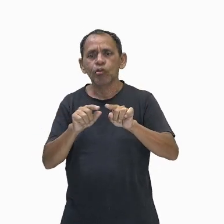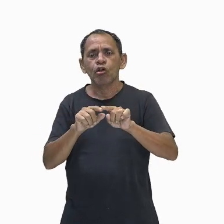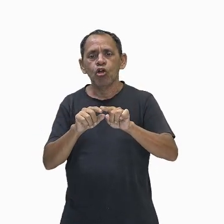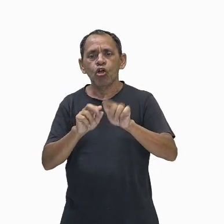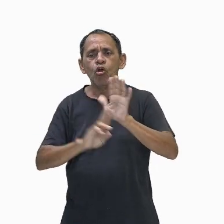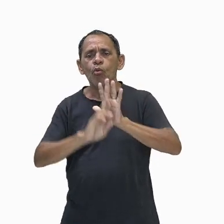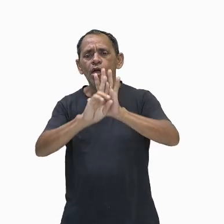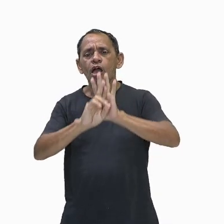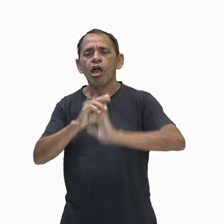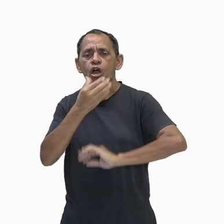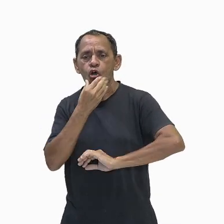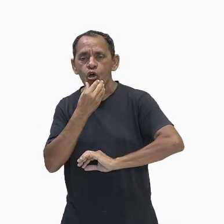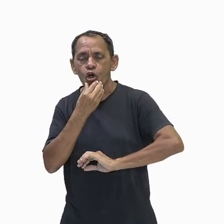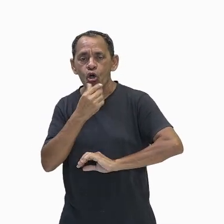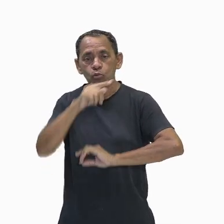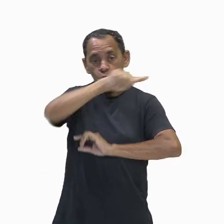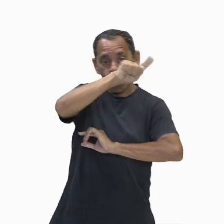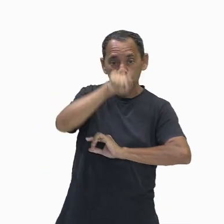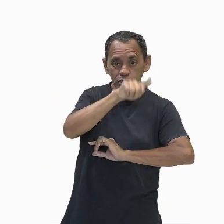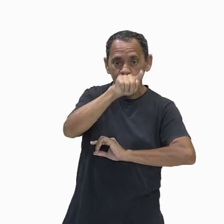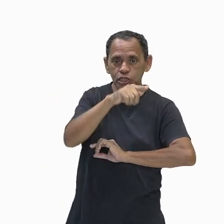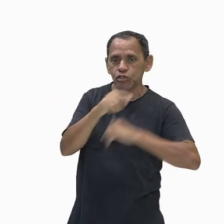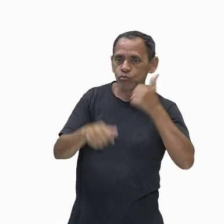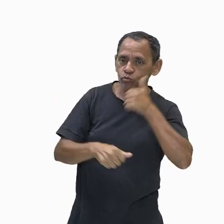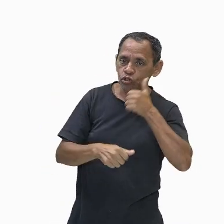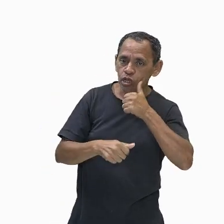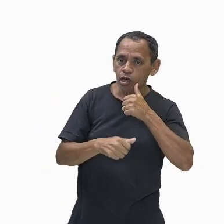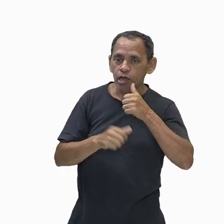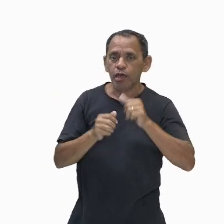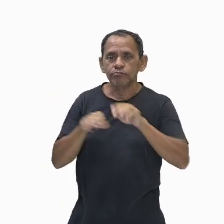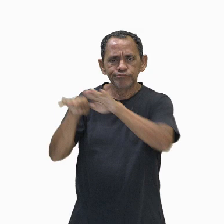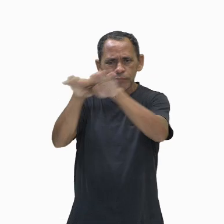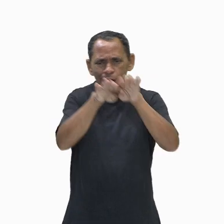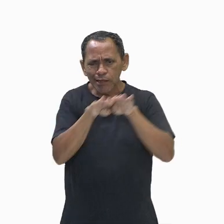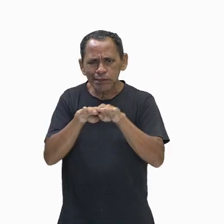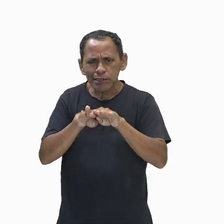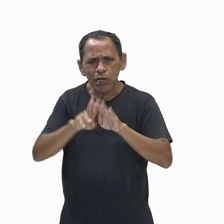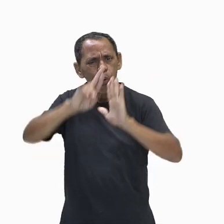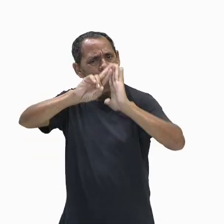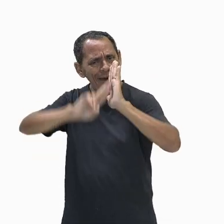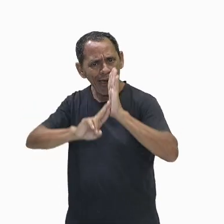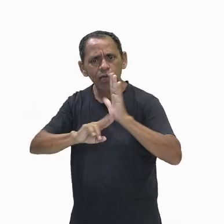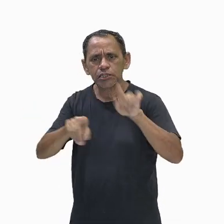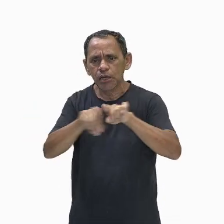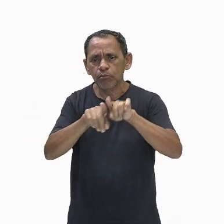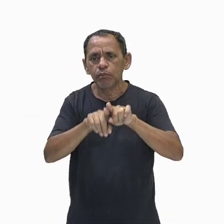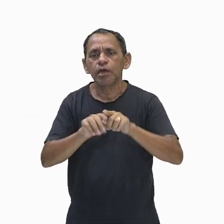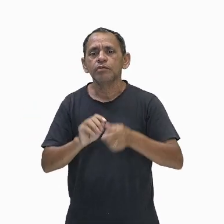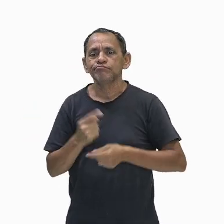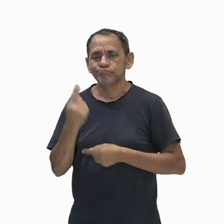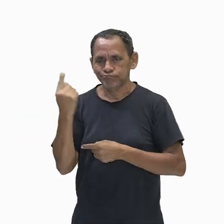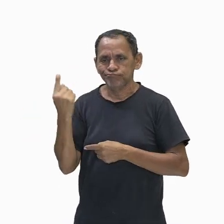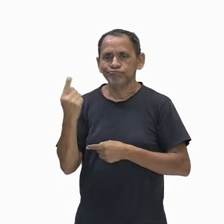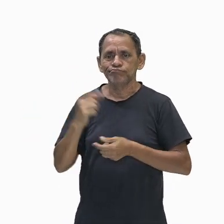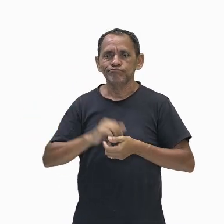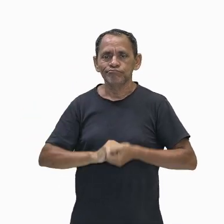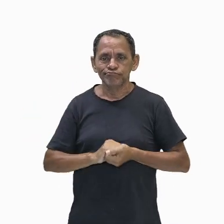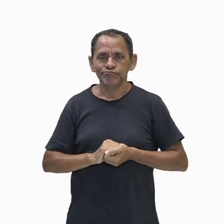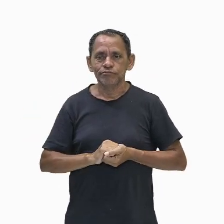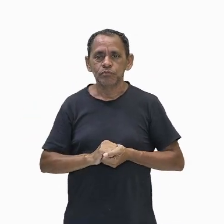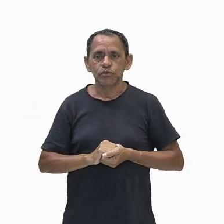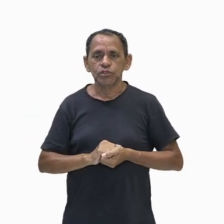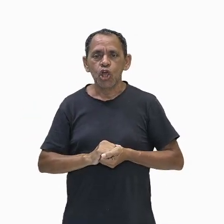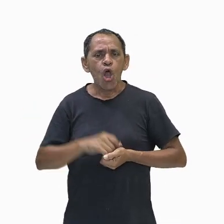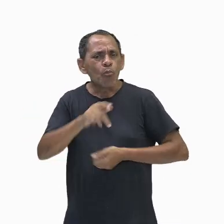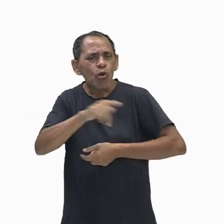os círculos vão representar as mulheres, isso é um padrão, isso é uma regra do heredograma, a professora não está inventando, isso